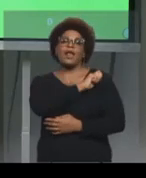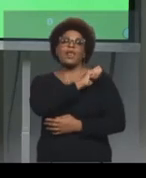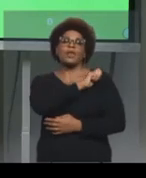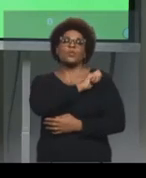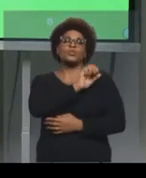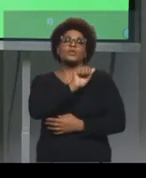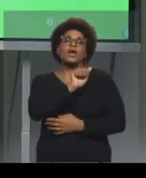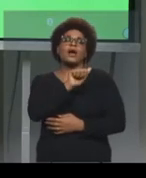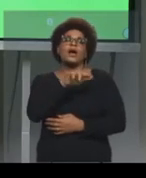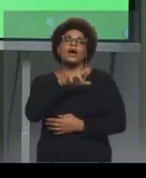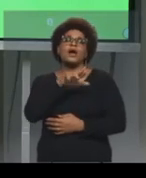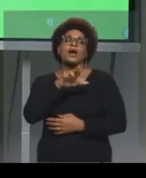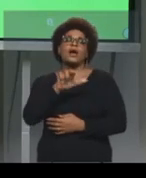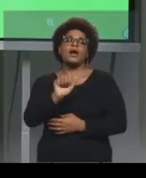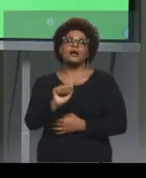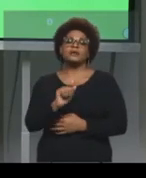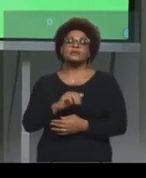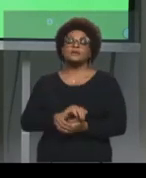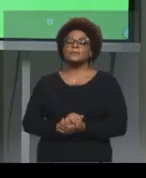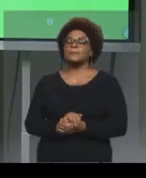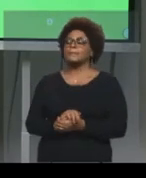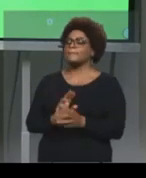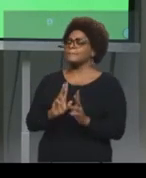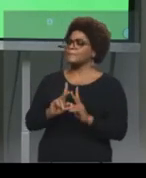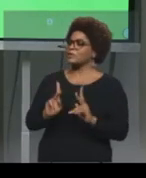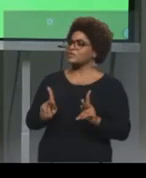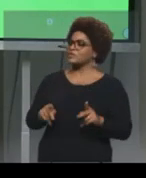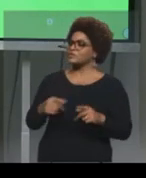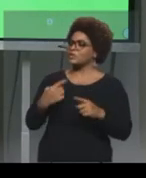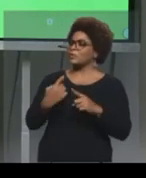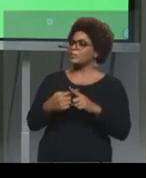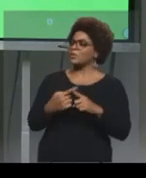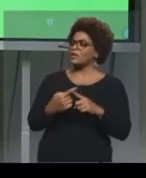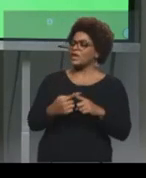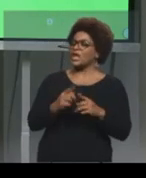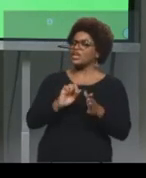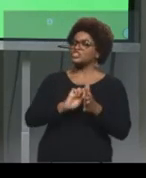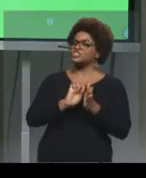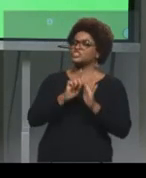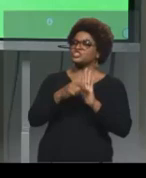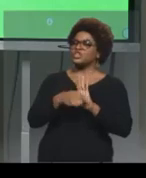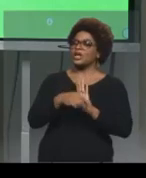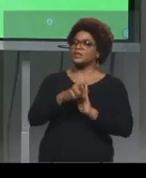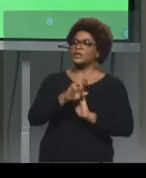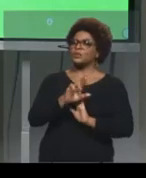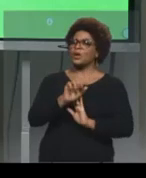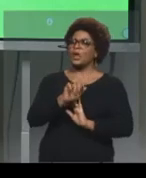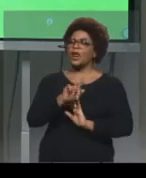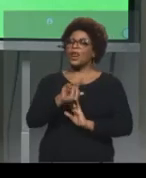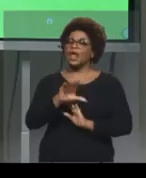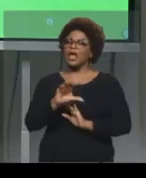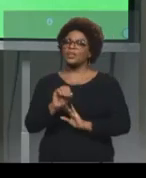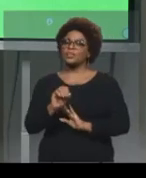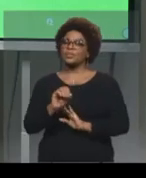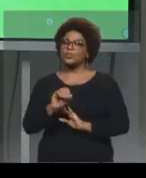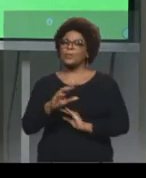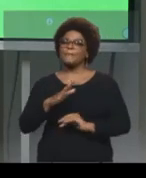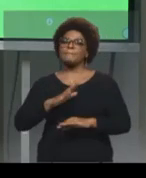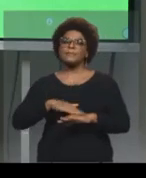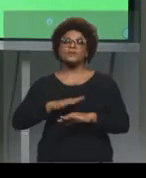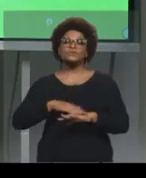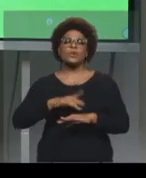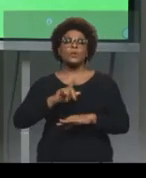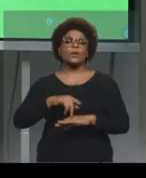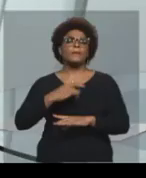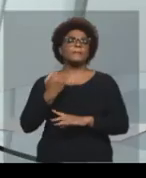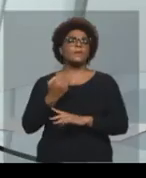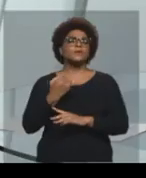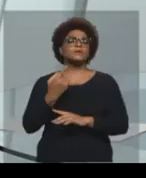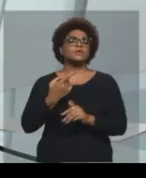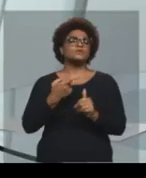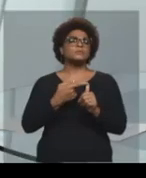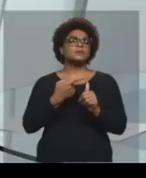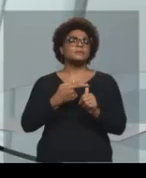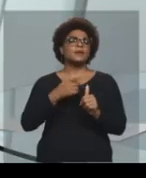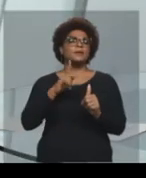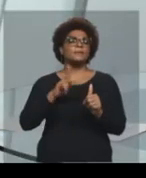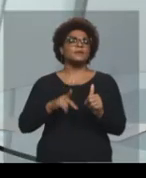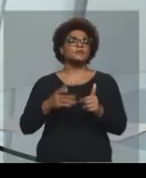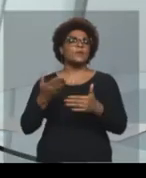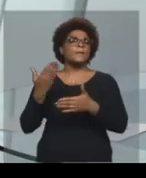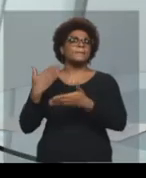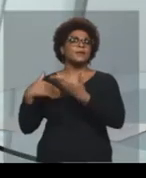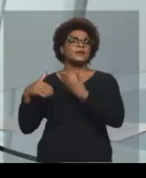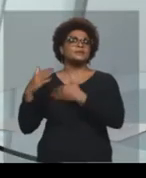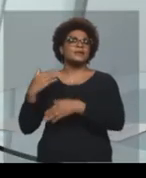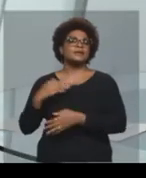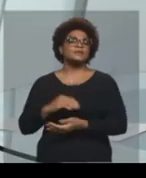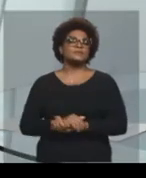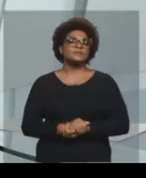no gênero relato pessoal é importante estar na primeira pessoa e no passado? Oi, Ana, obrigada pela